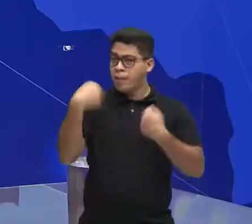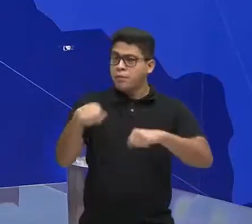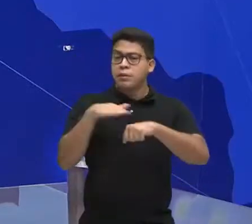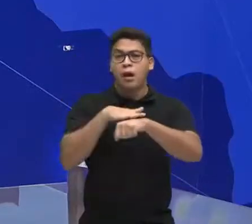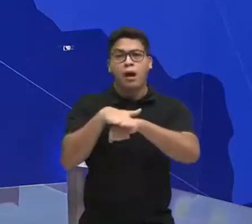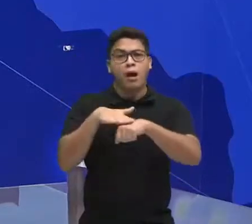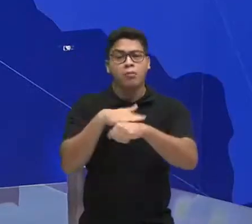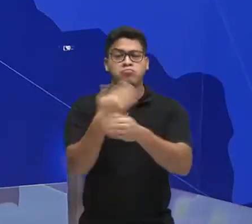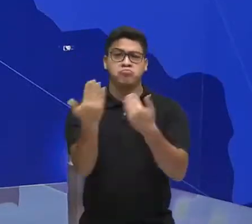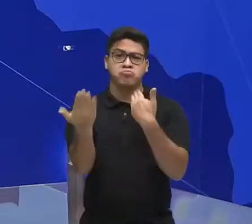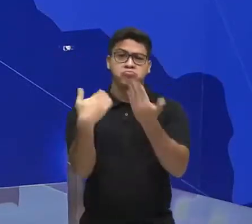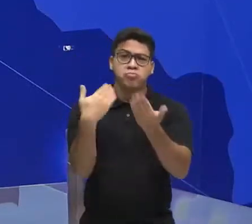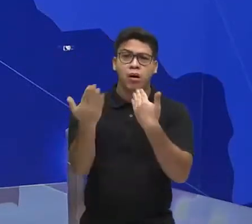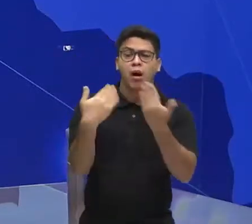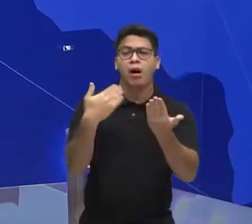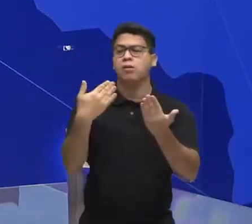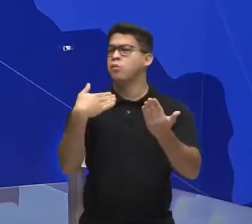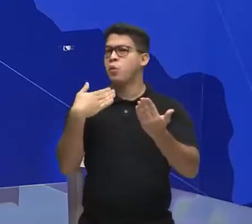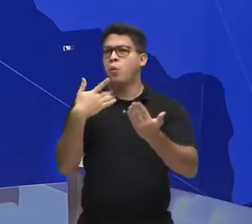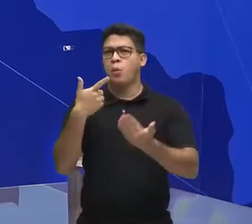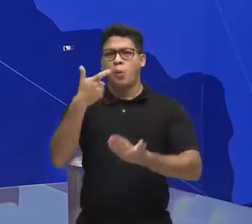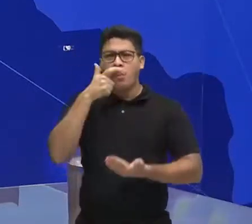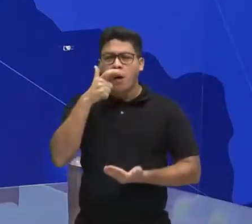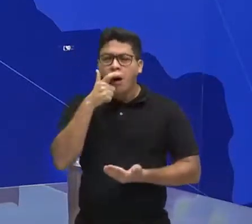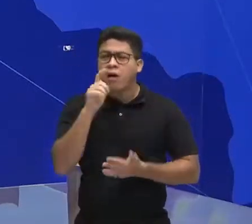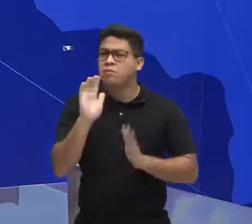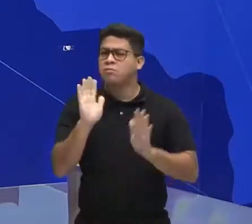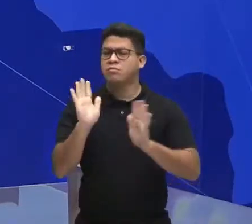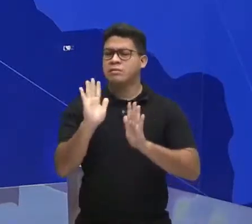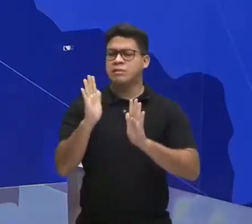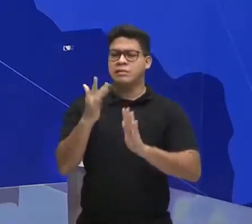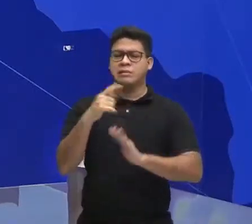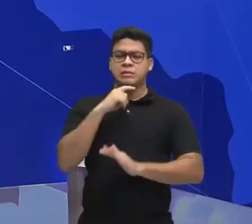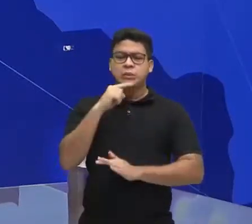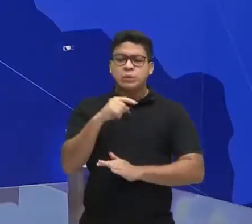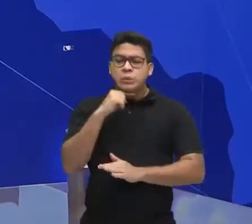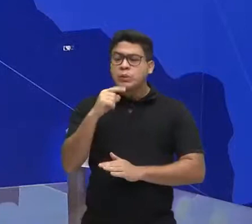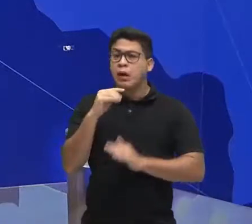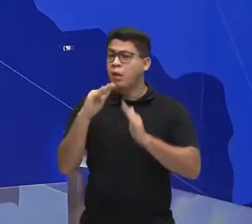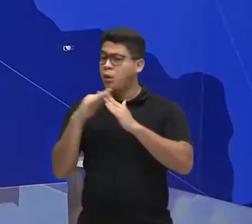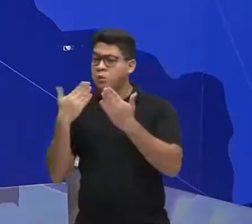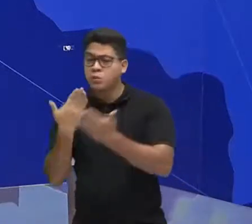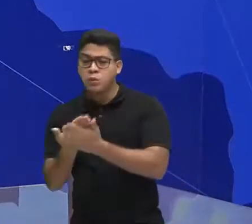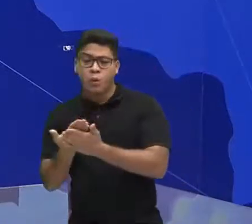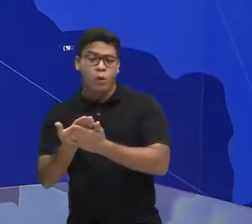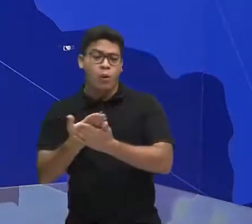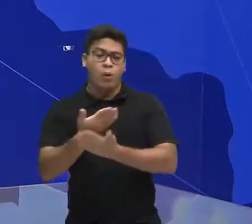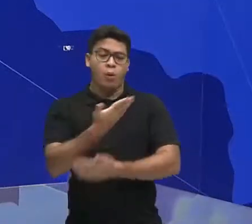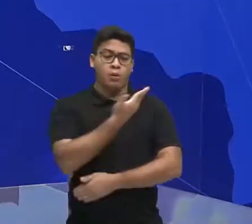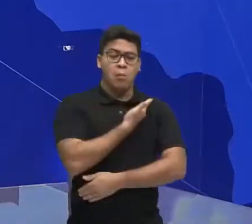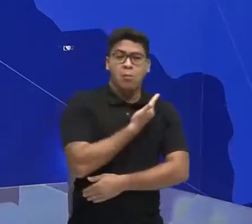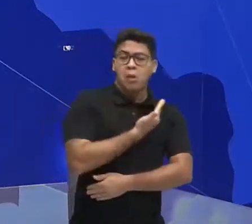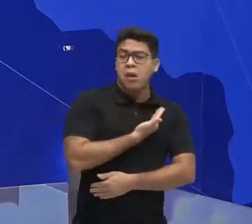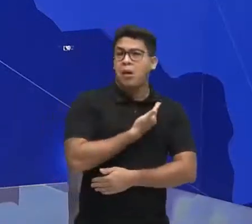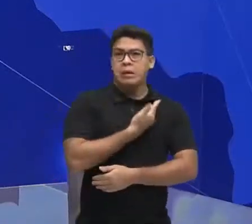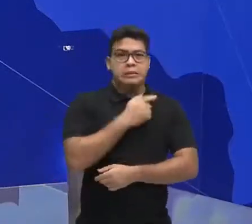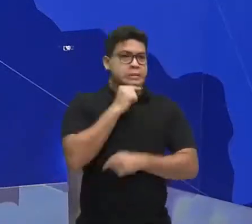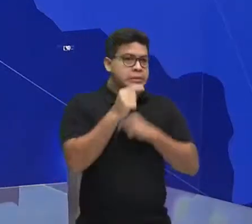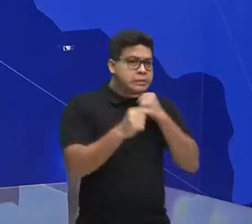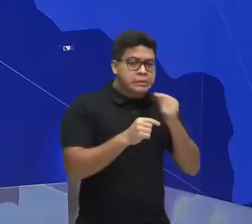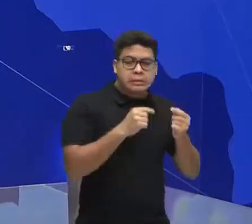não encontrou esse apoio nos teus pais, de repente não encontrou esse apoio na escola ou não encontrou nos teus próprios amigos, você pode discar